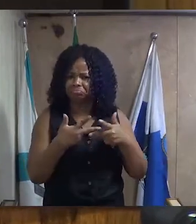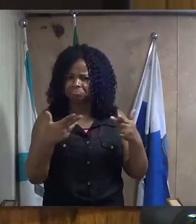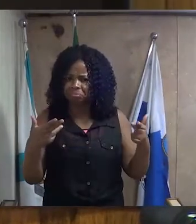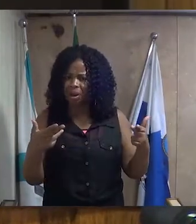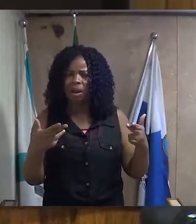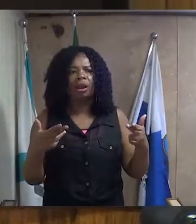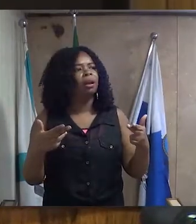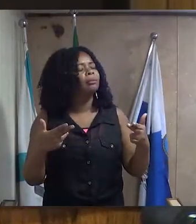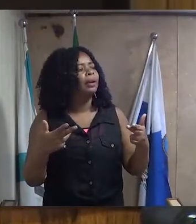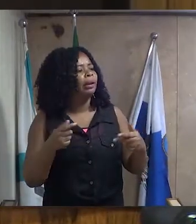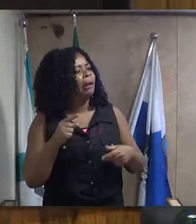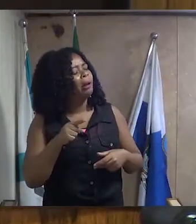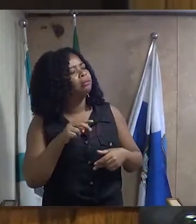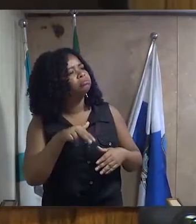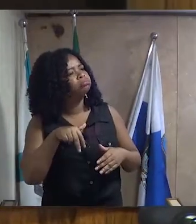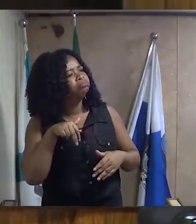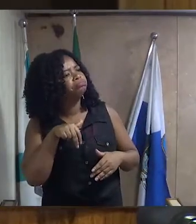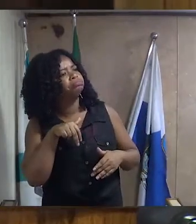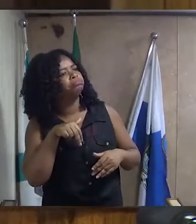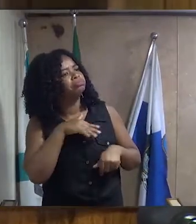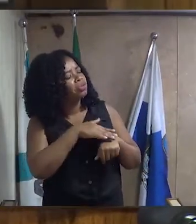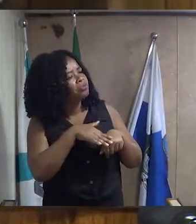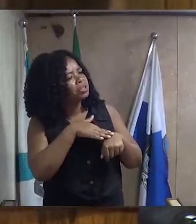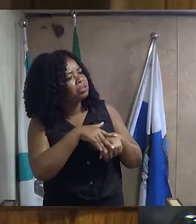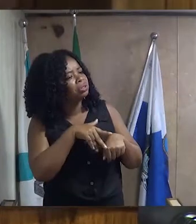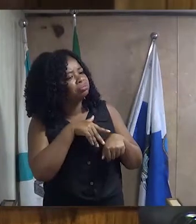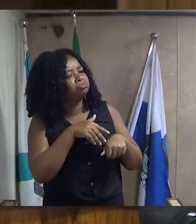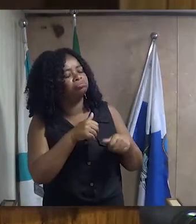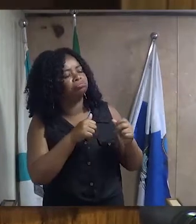Estava ali conversando com Vossa Excelência,